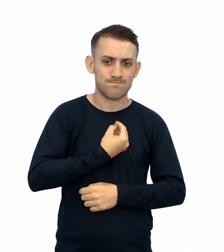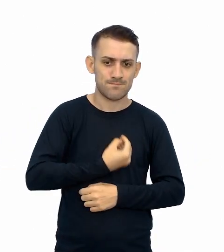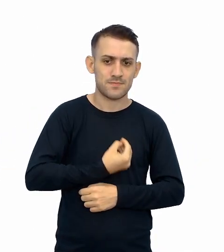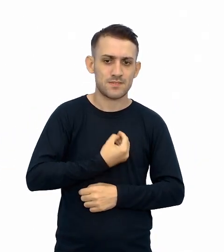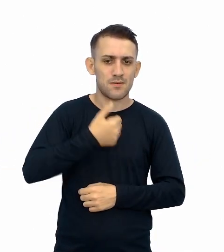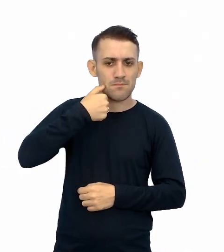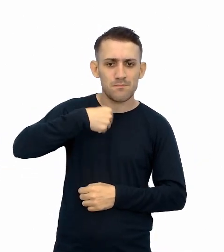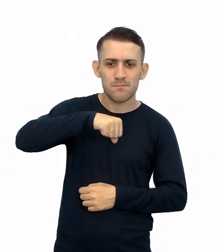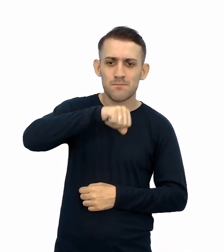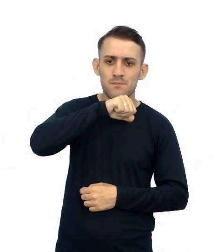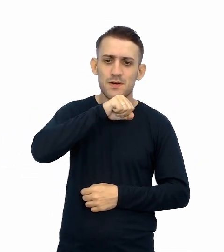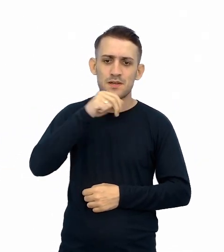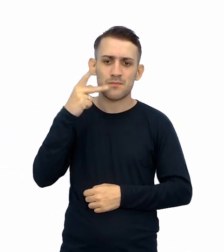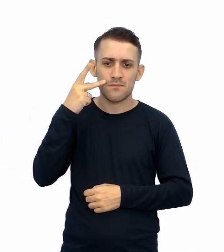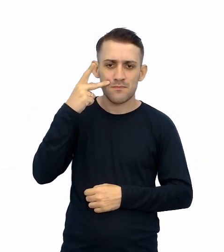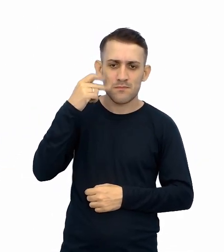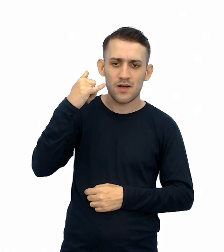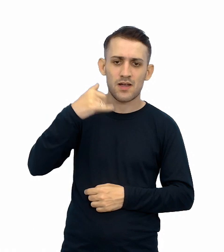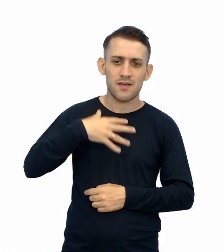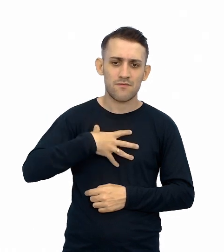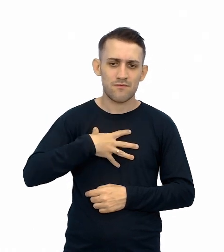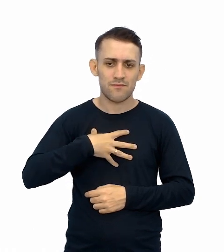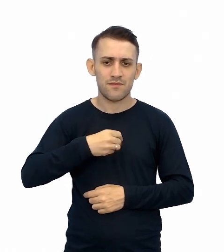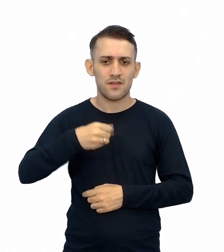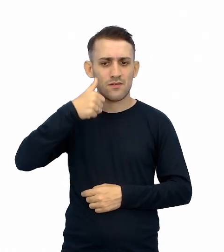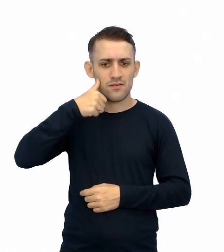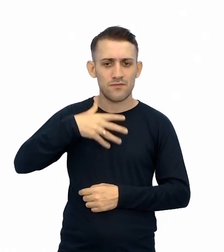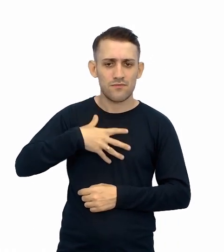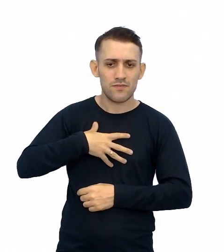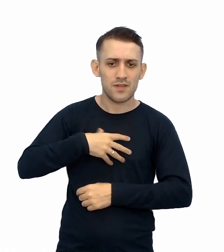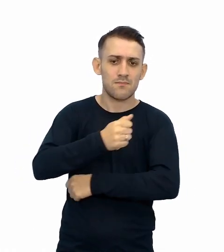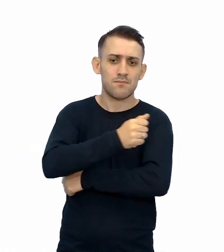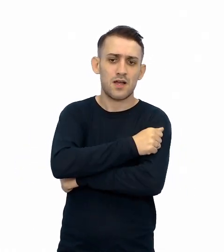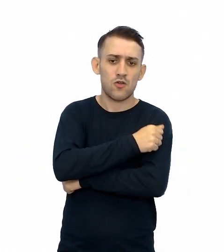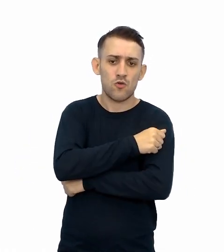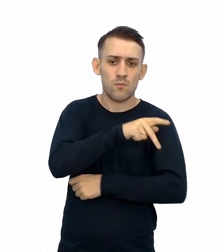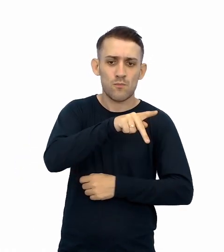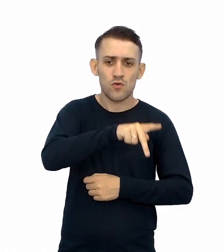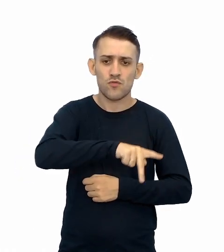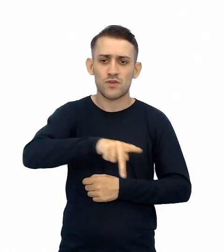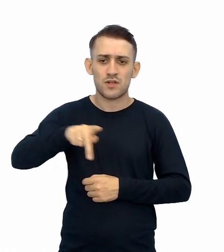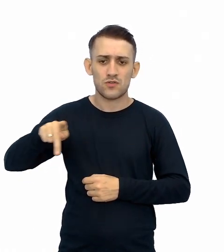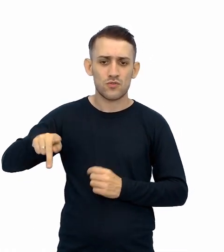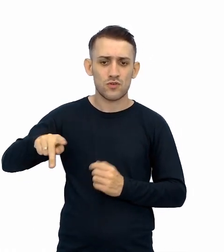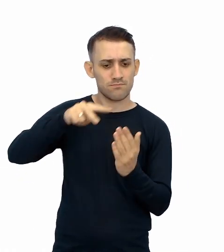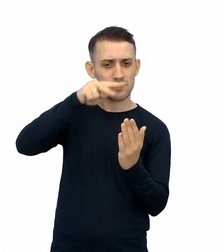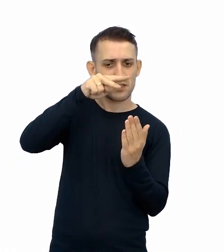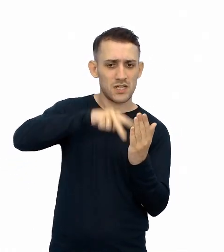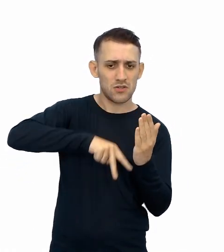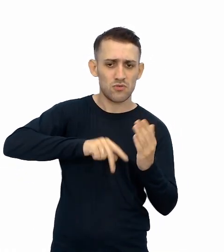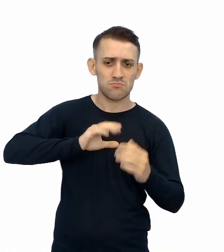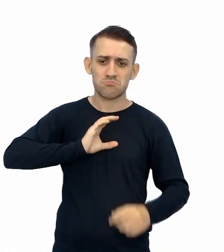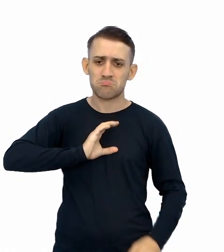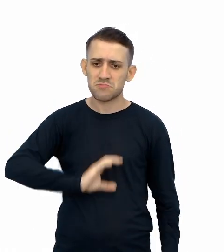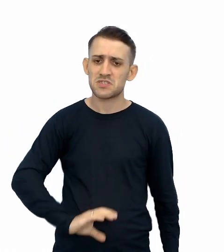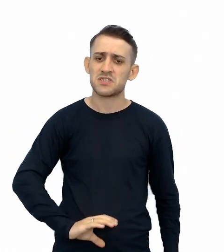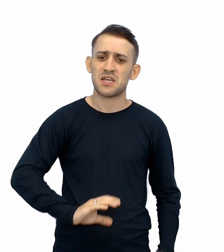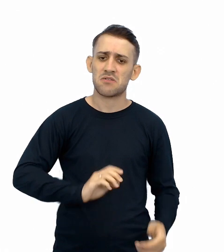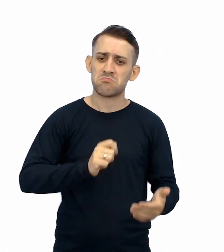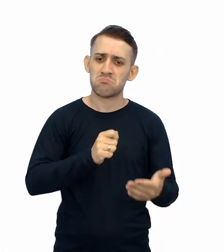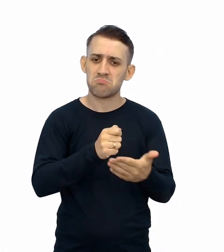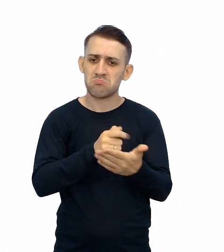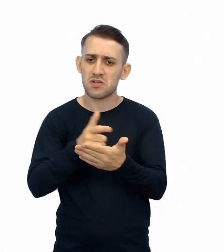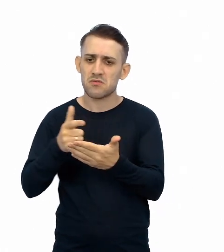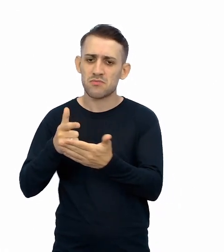Mãe, pai, filho, filha, estudante, professor, eleitor, leitor, cidadão,